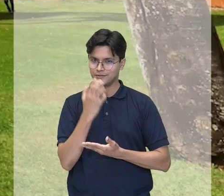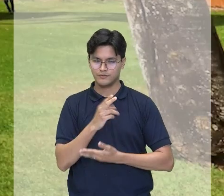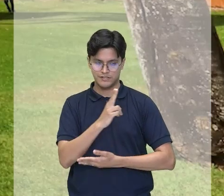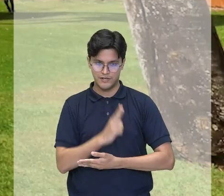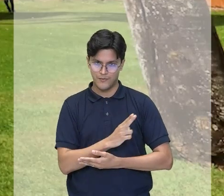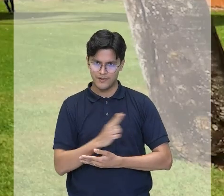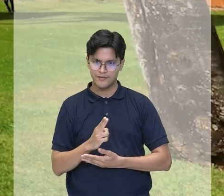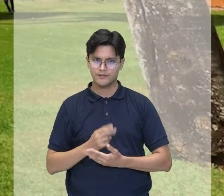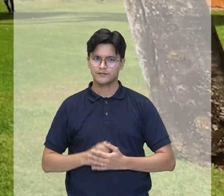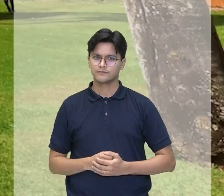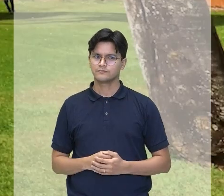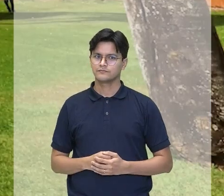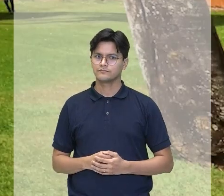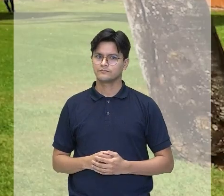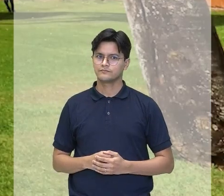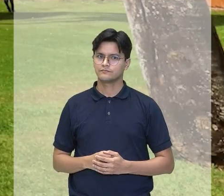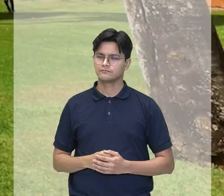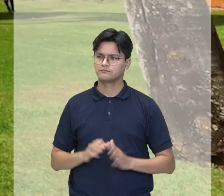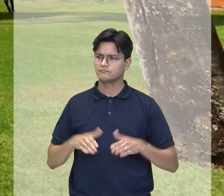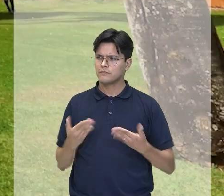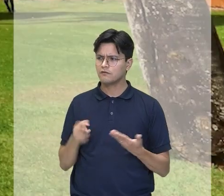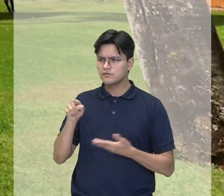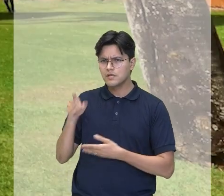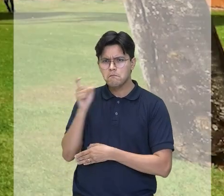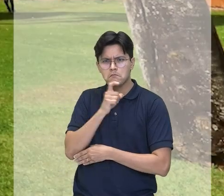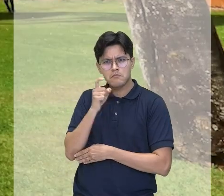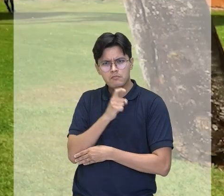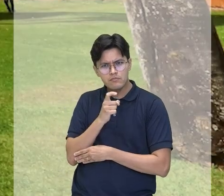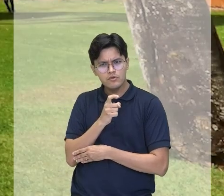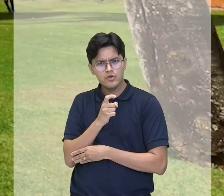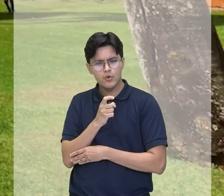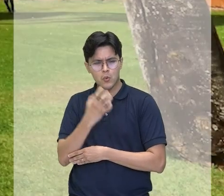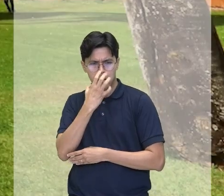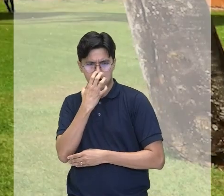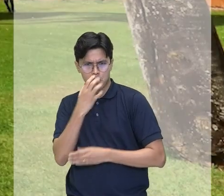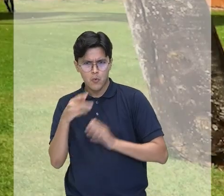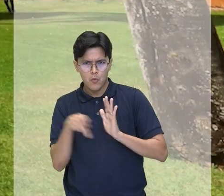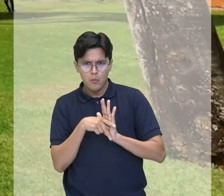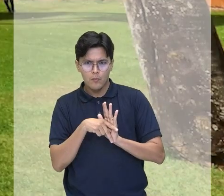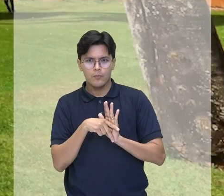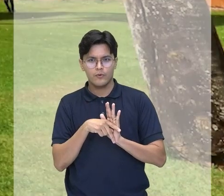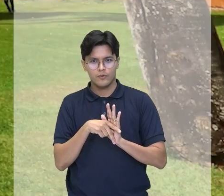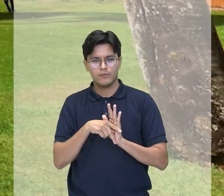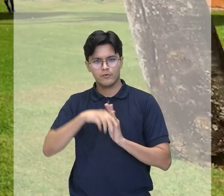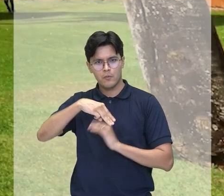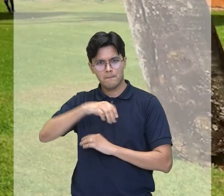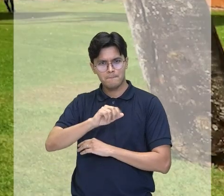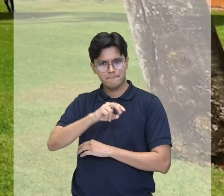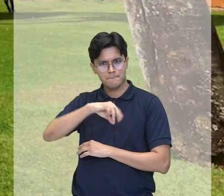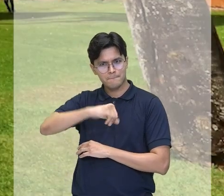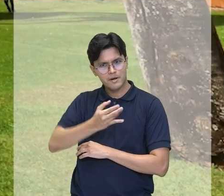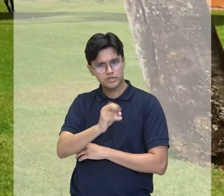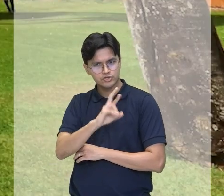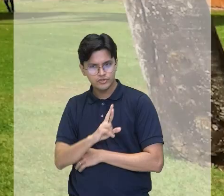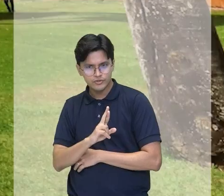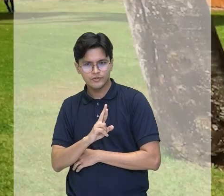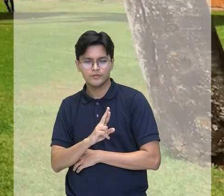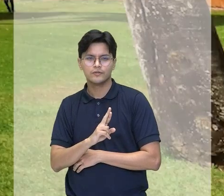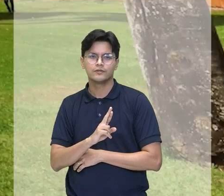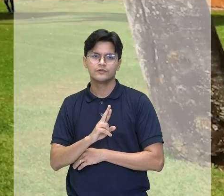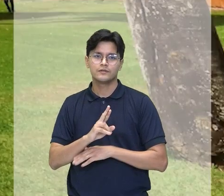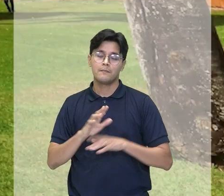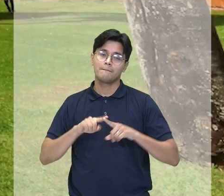Mas que história foi essa de dizer que o cachorro é do Major Antônio Moraes? Aí era o único jeito de o padre prometer que benzia. Tem medo da riqueza